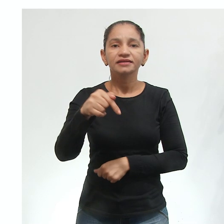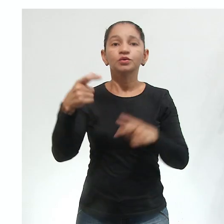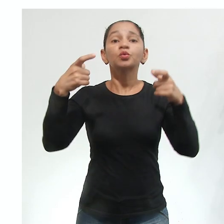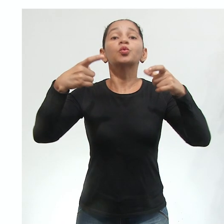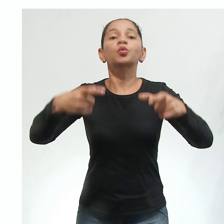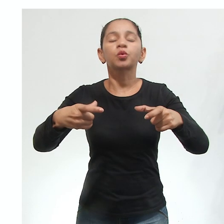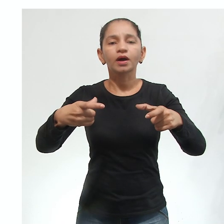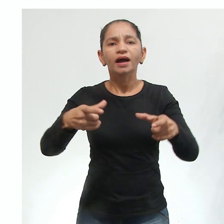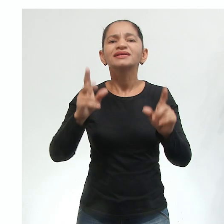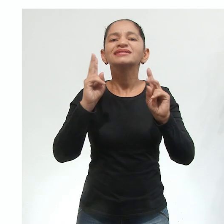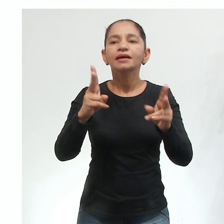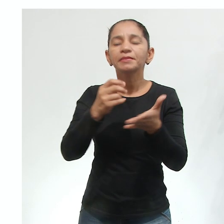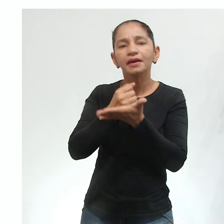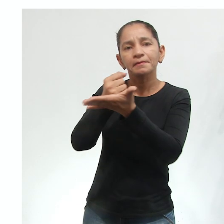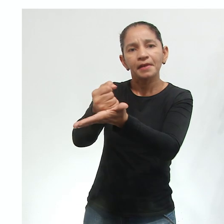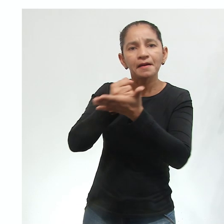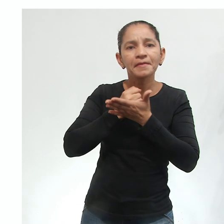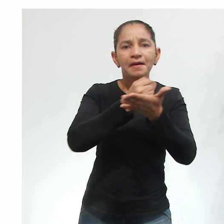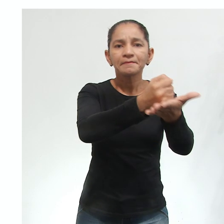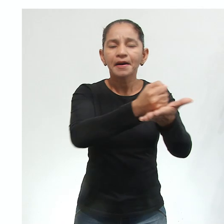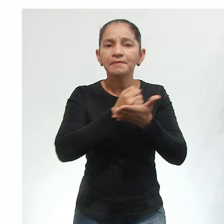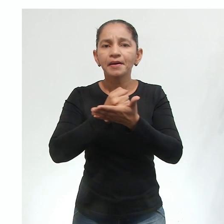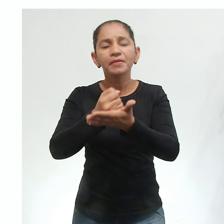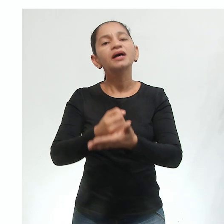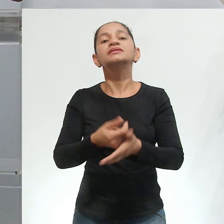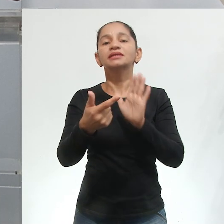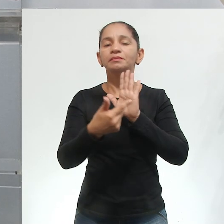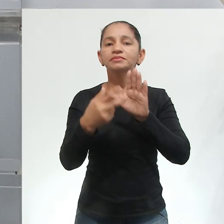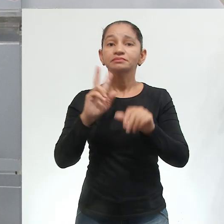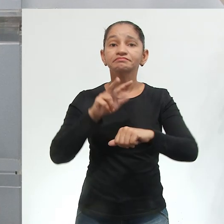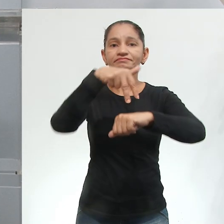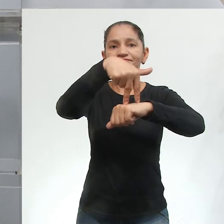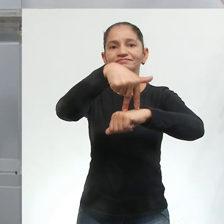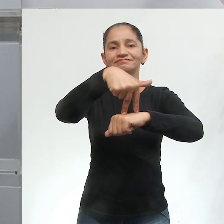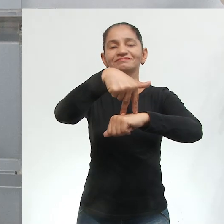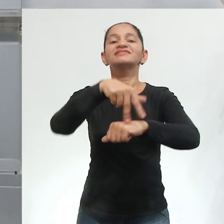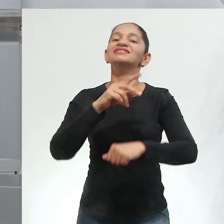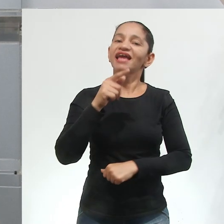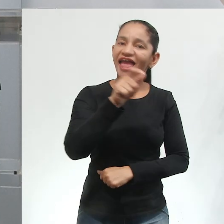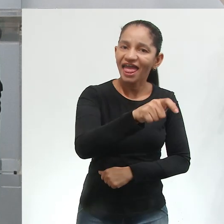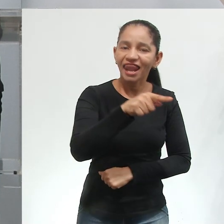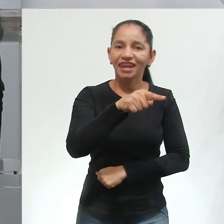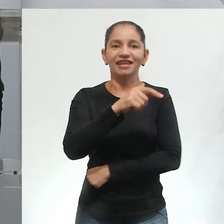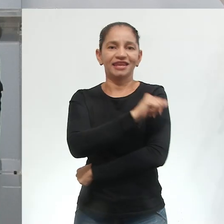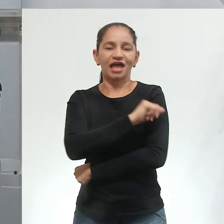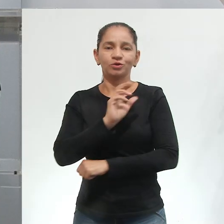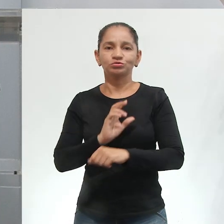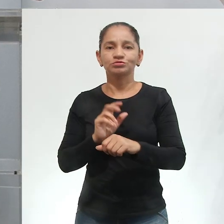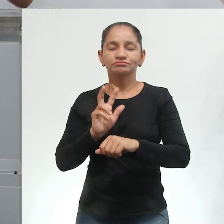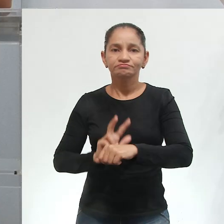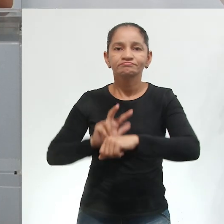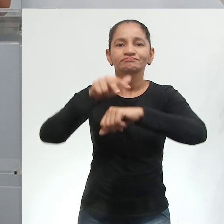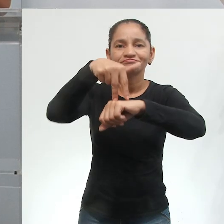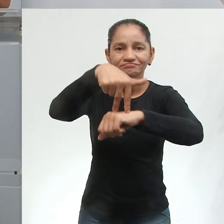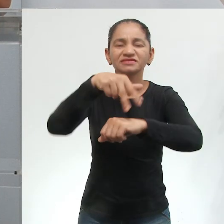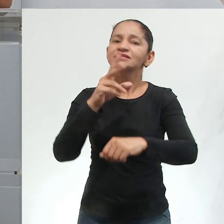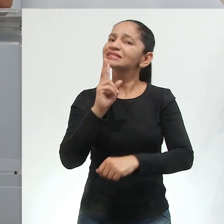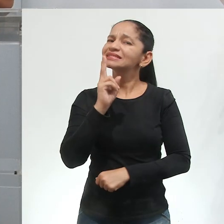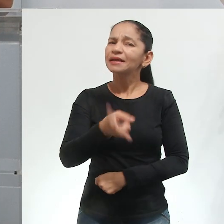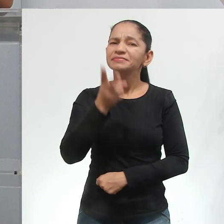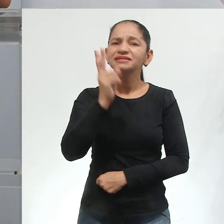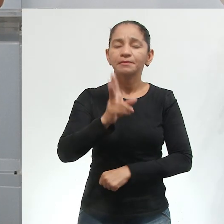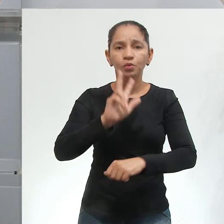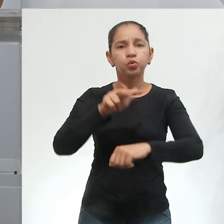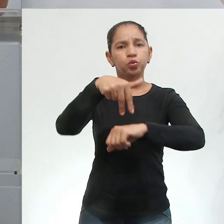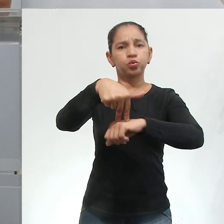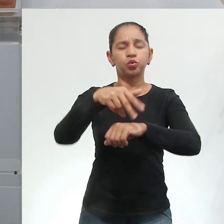aprendizagem colaborativa, estimulando o protagonismo. Colocar o nosso estudante como centro